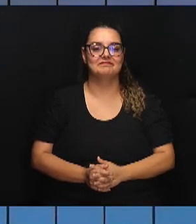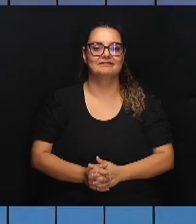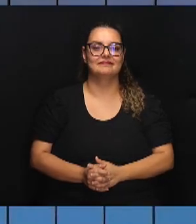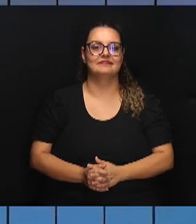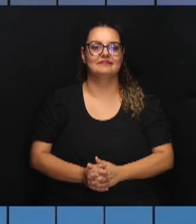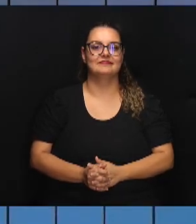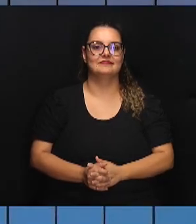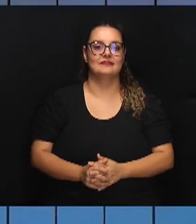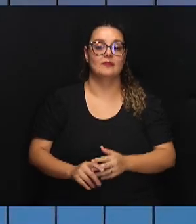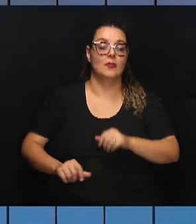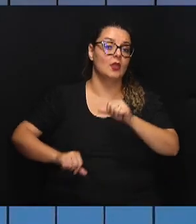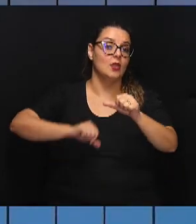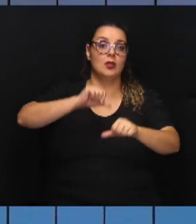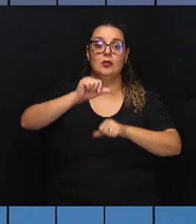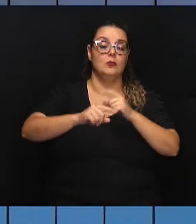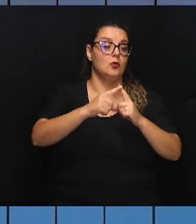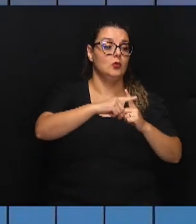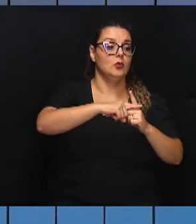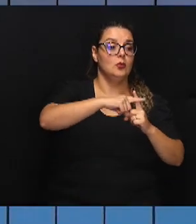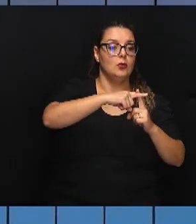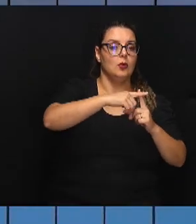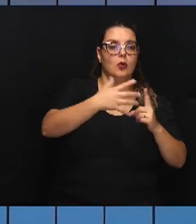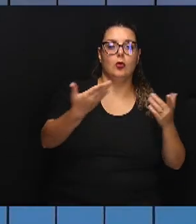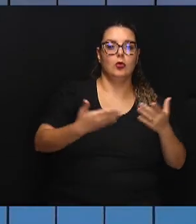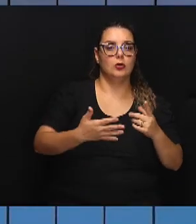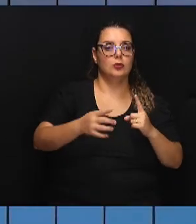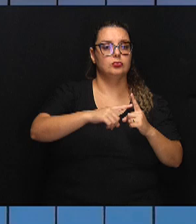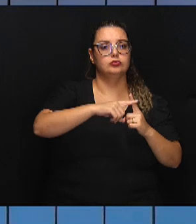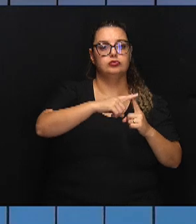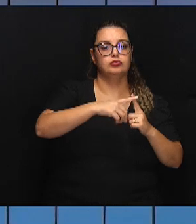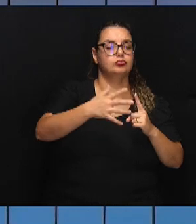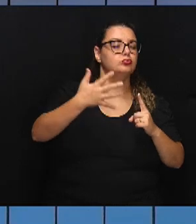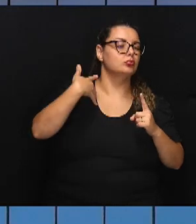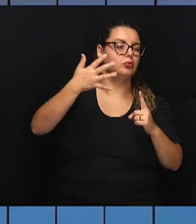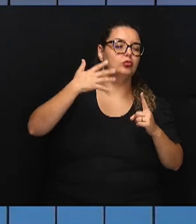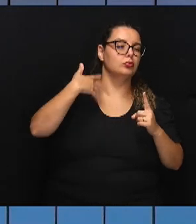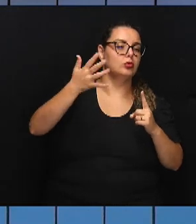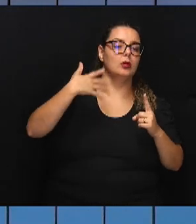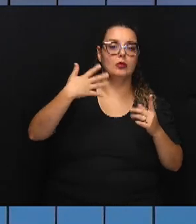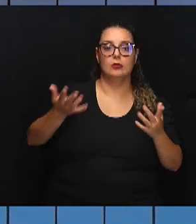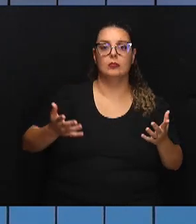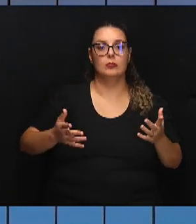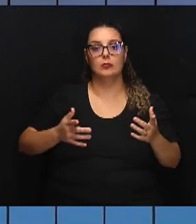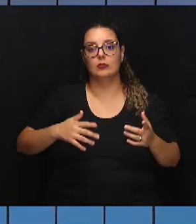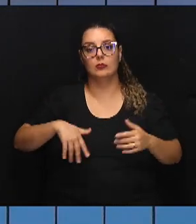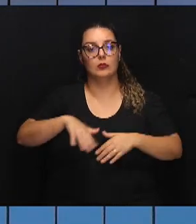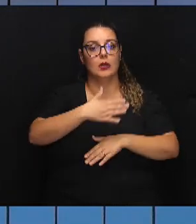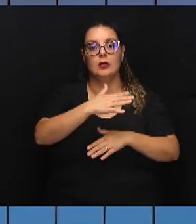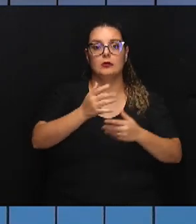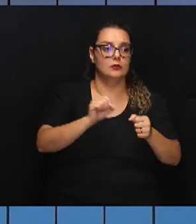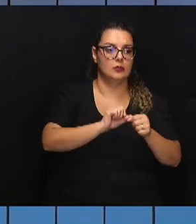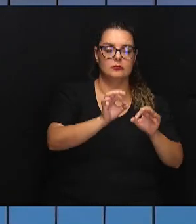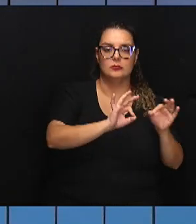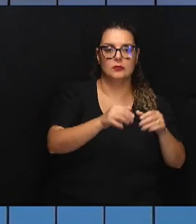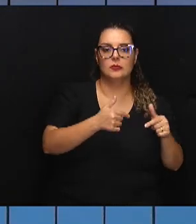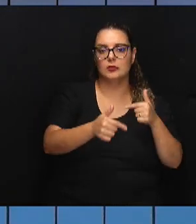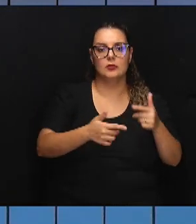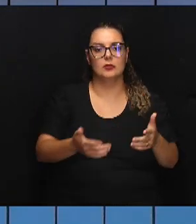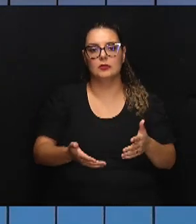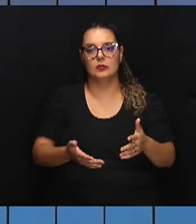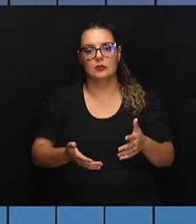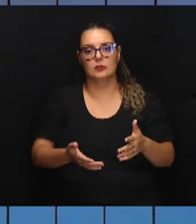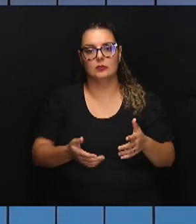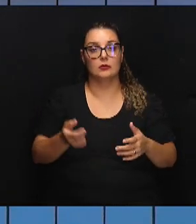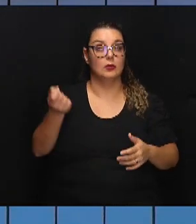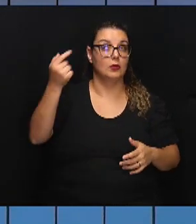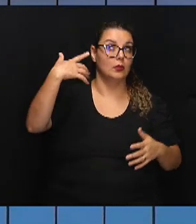mudanças bruscas de temperatura? Por exemplo, eu estou fora, né, fazendo minhas coisas na rua, trabalhando naquele